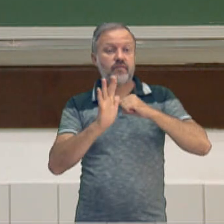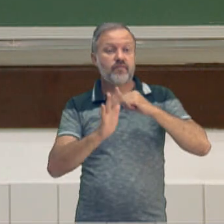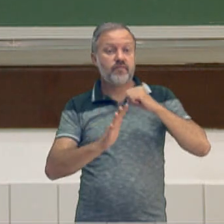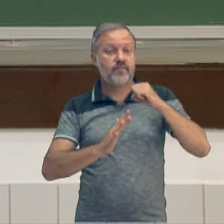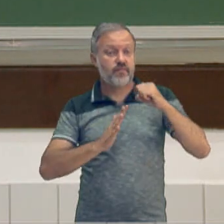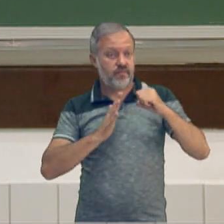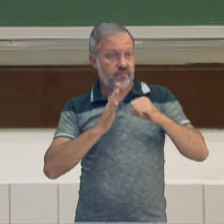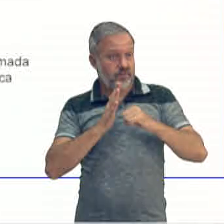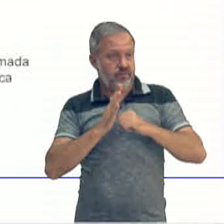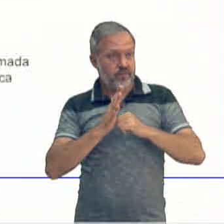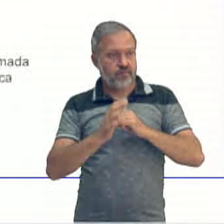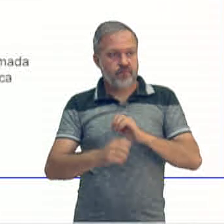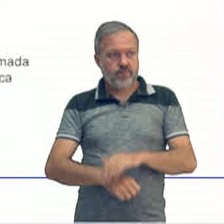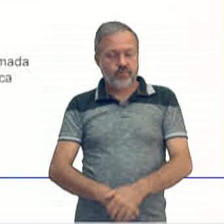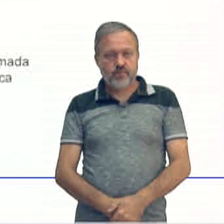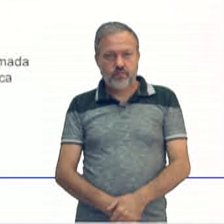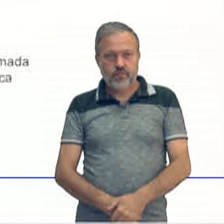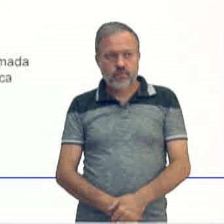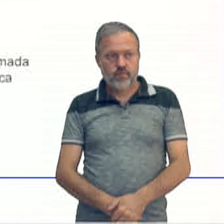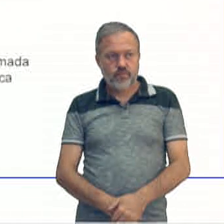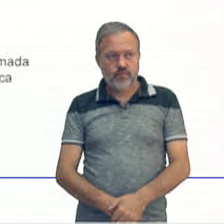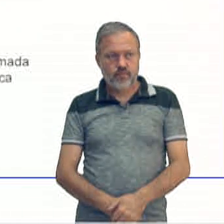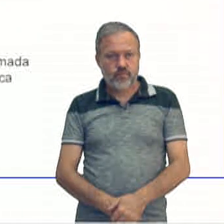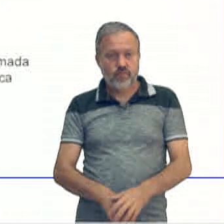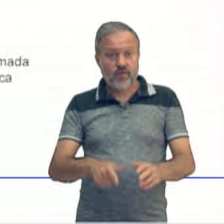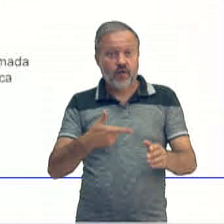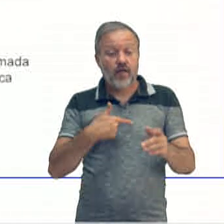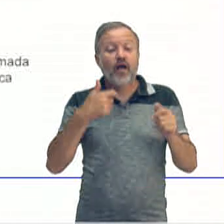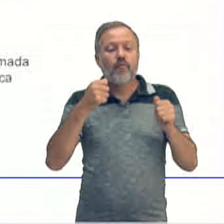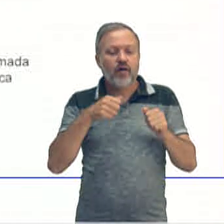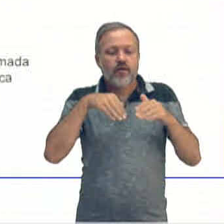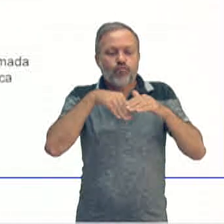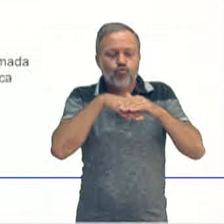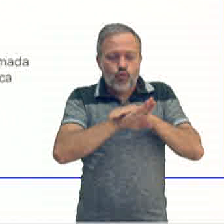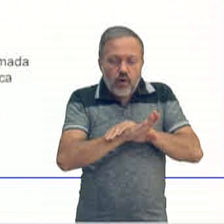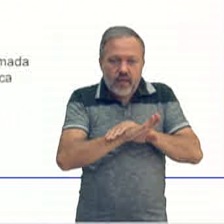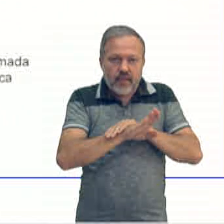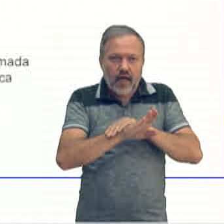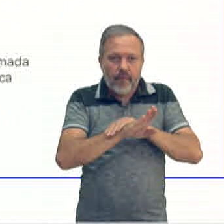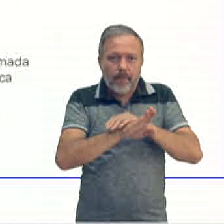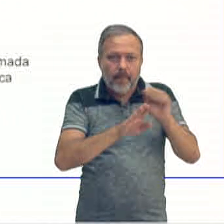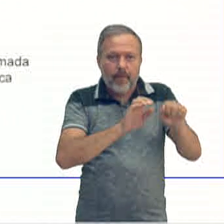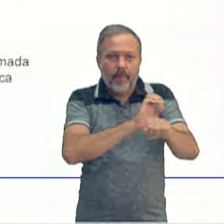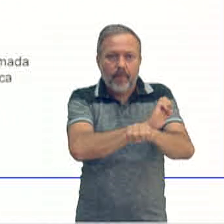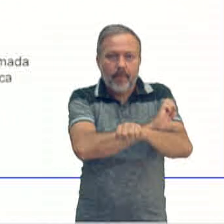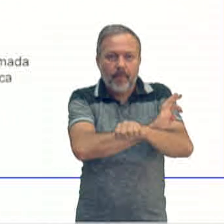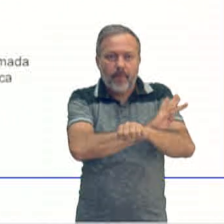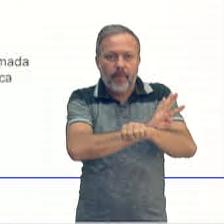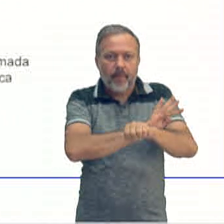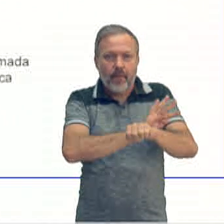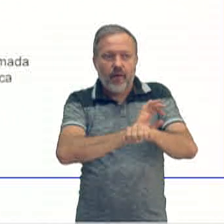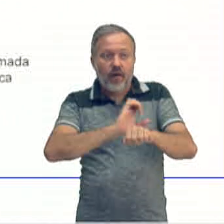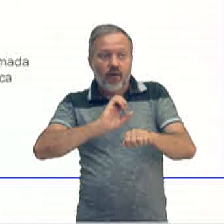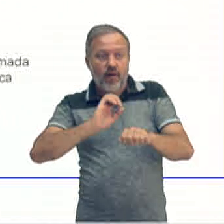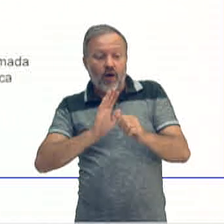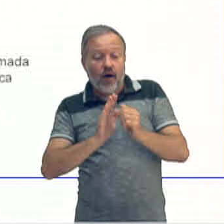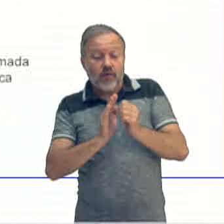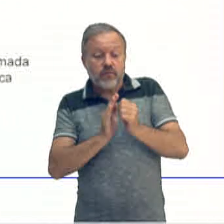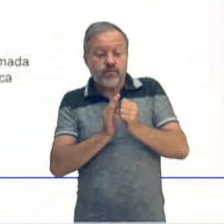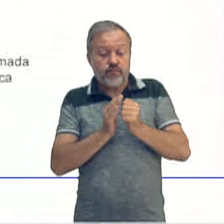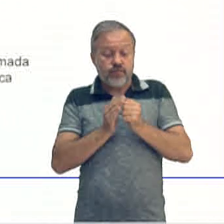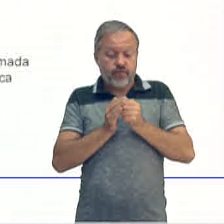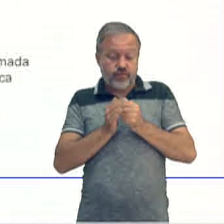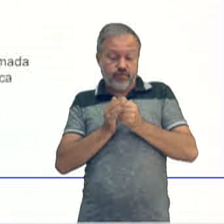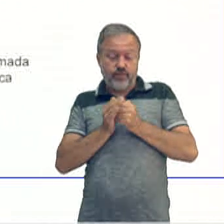um pouquinho disso, né? Então aqui, ó, pode ter função de armazenar energia, pode ter função de isolante térmico, então esses animais que